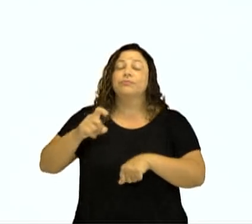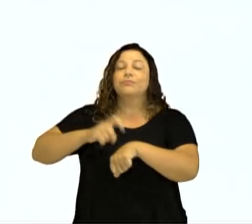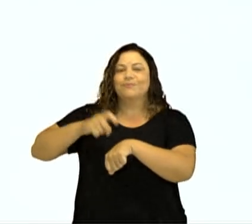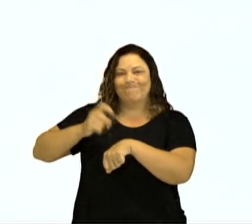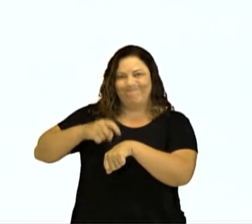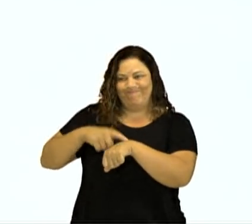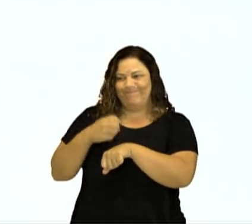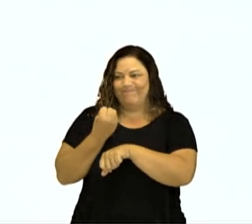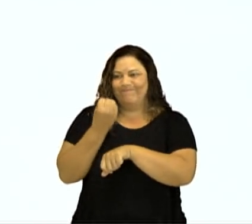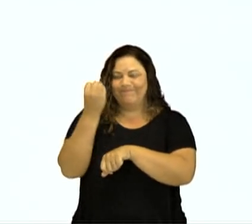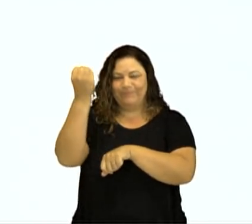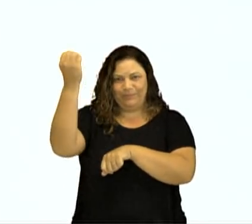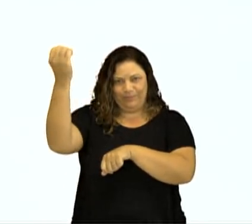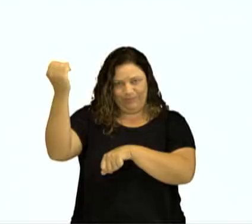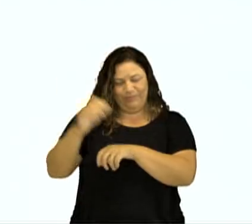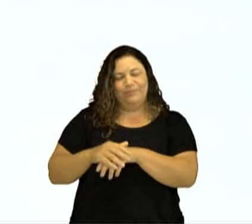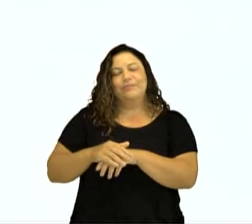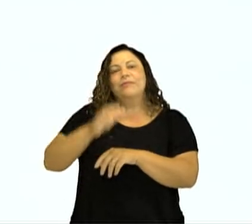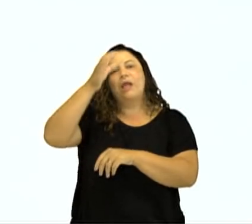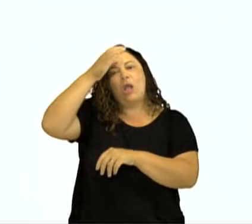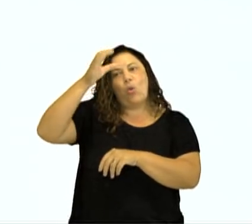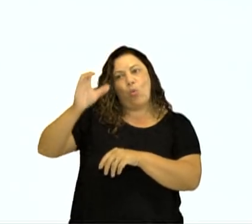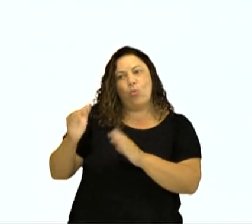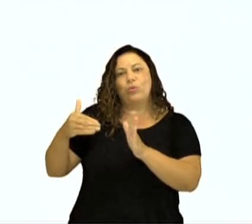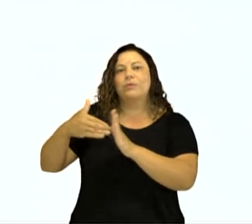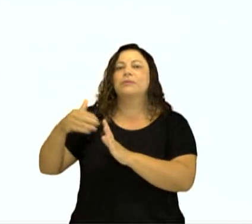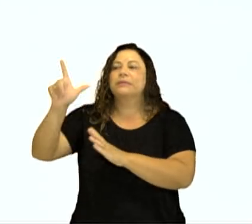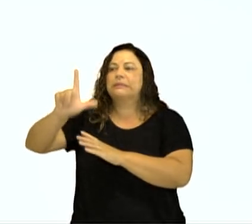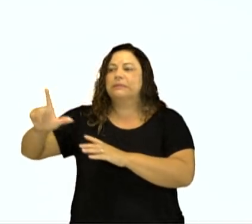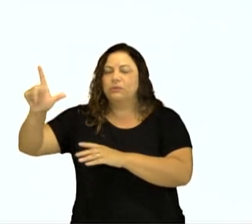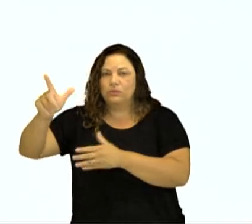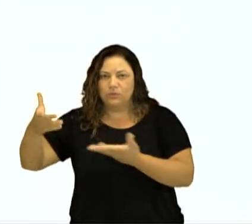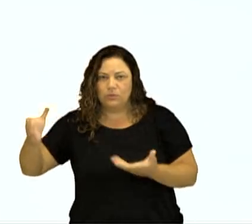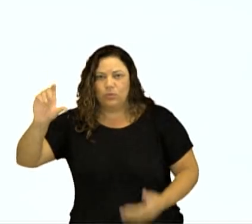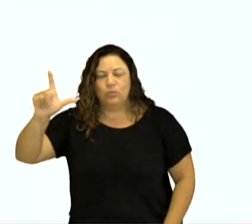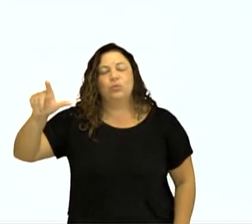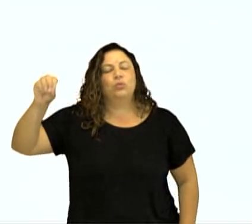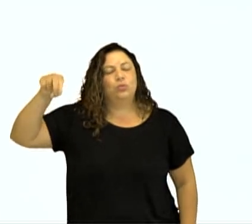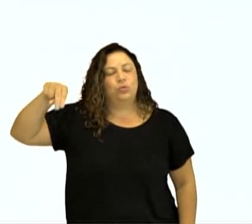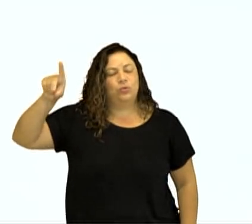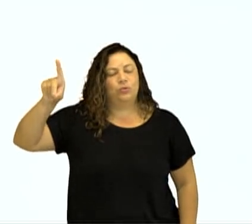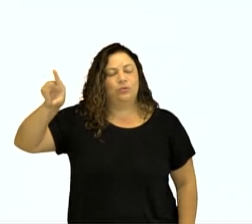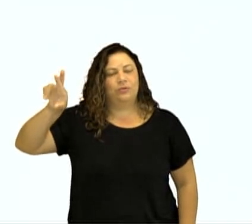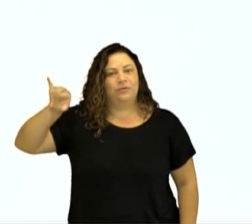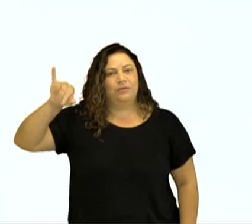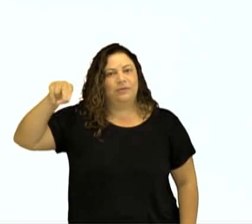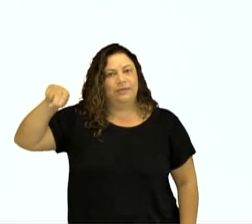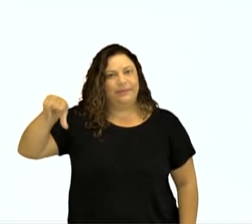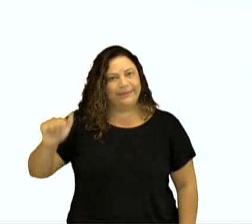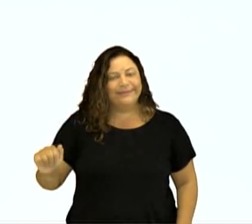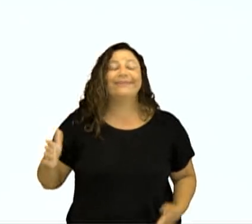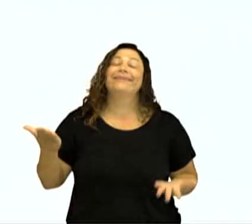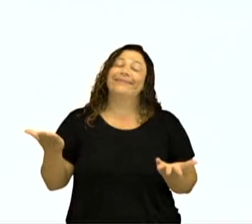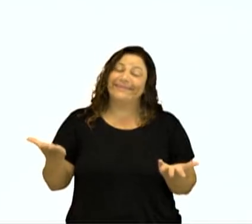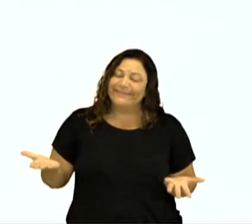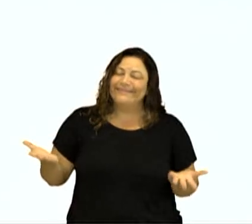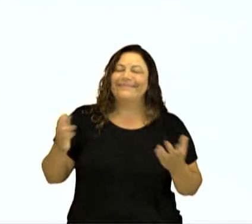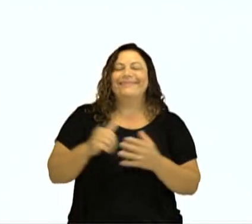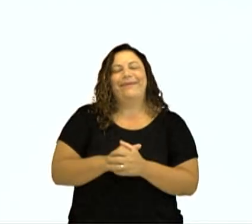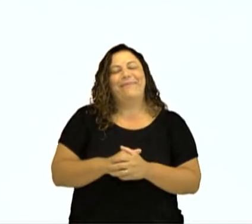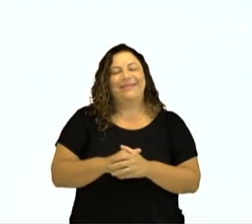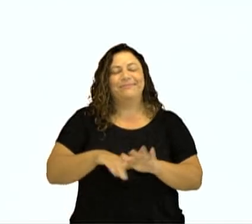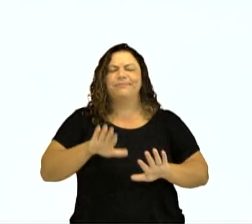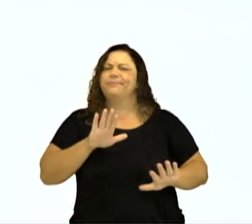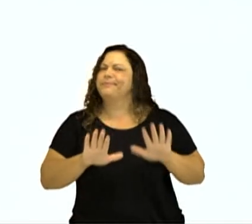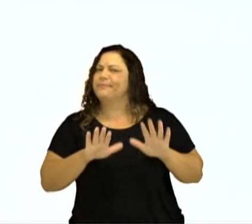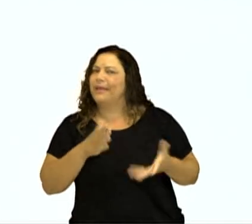de uma cidade a outra, de Curitiba até Londrina, como está no exemplo, também depende. Ela vai ser feita de carro, de ônibus,